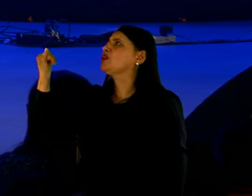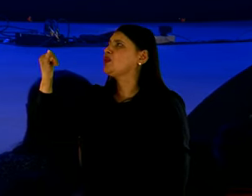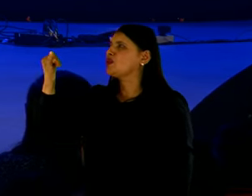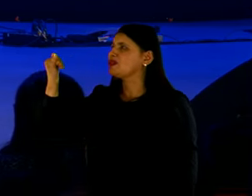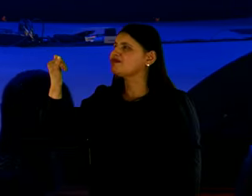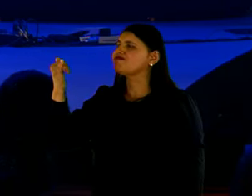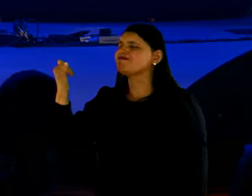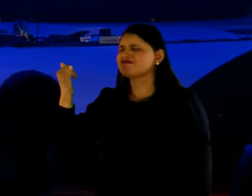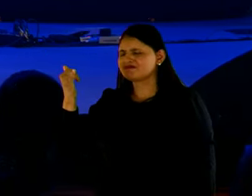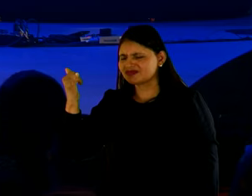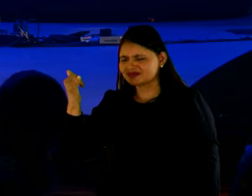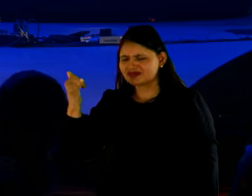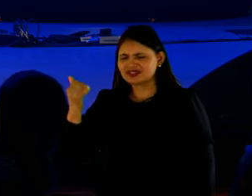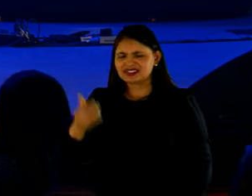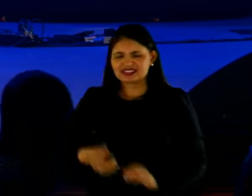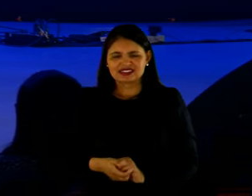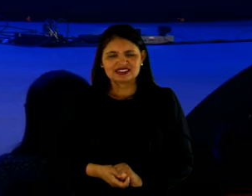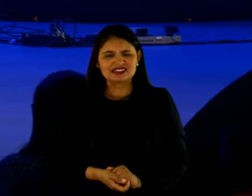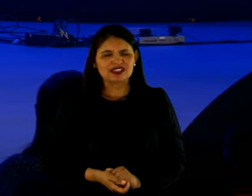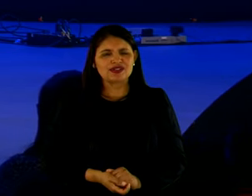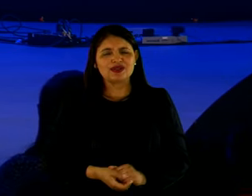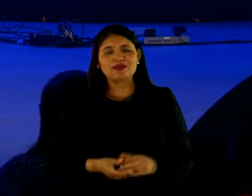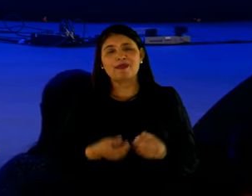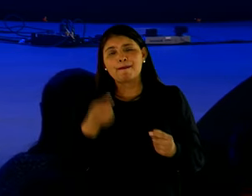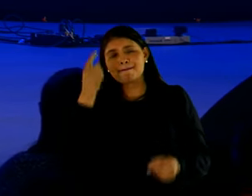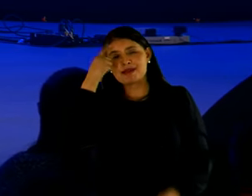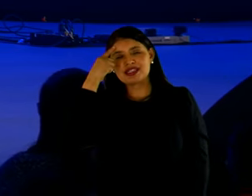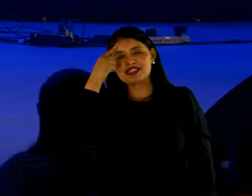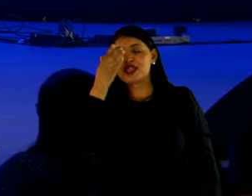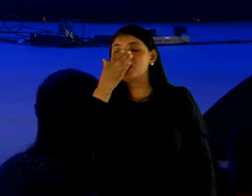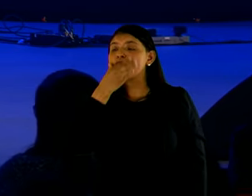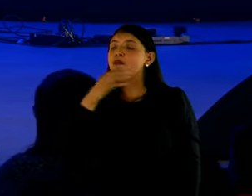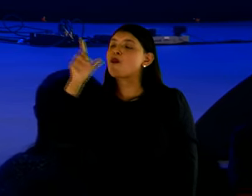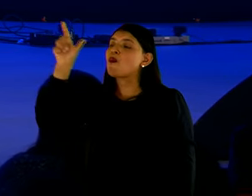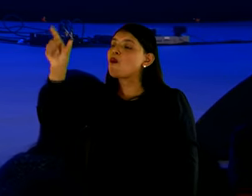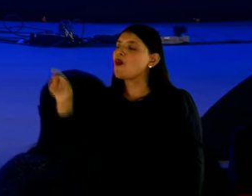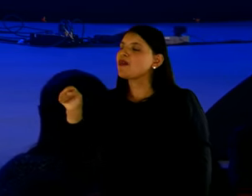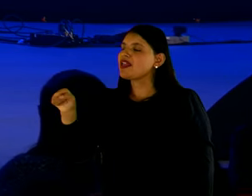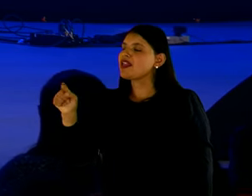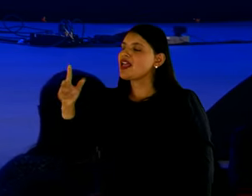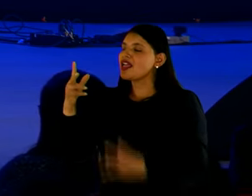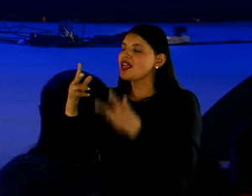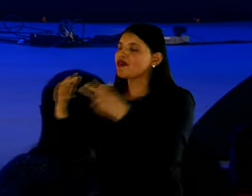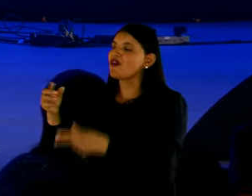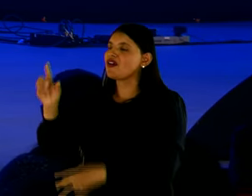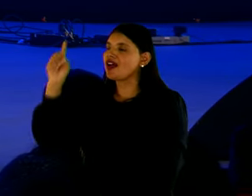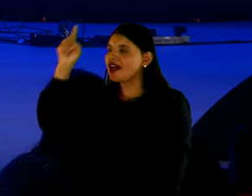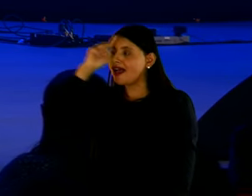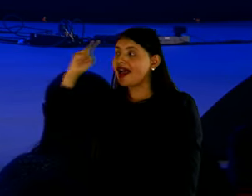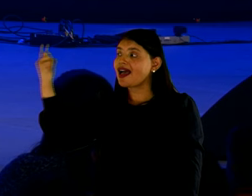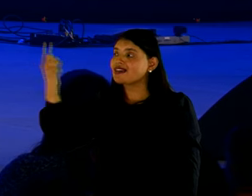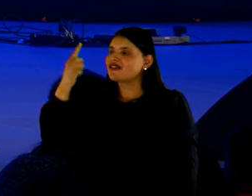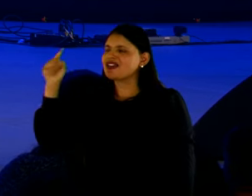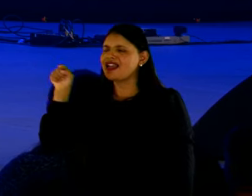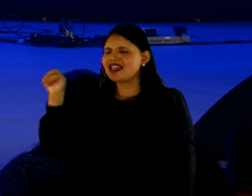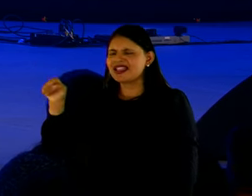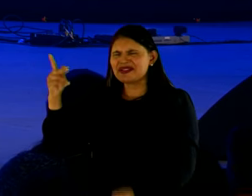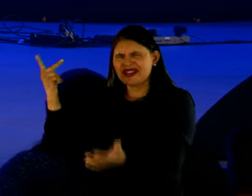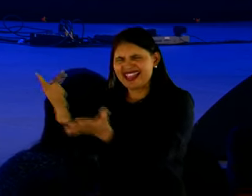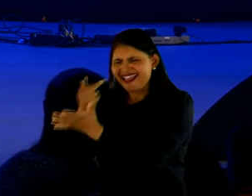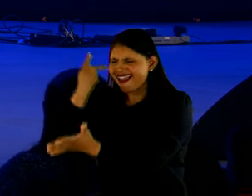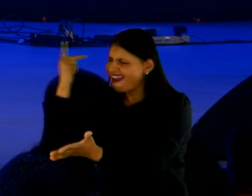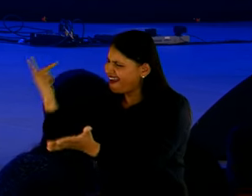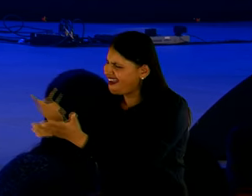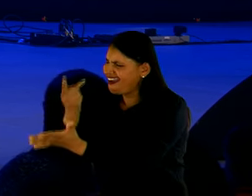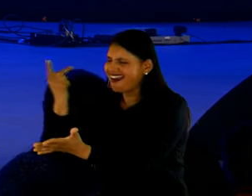Deus. Porque pensa num homem que errava, mas o coração dele era propício para o arrependimento. E Deus